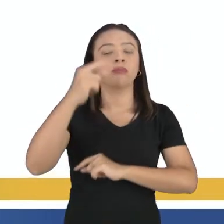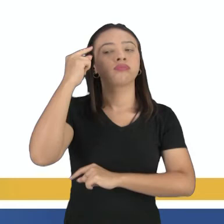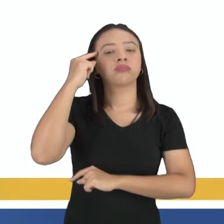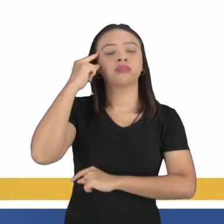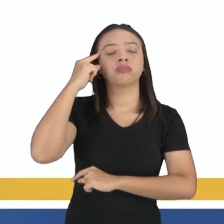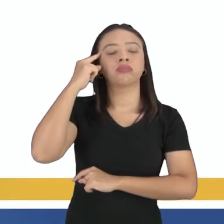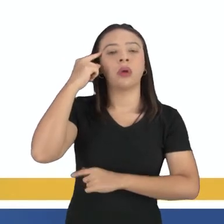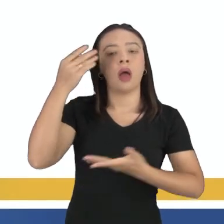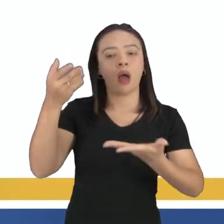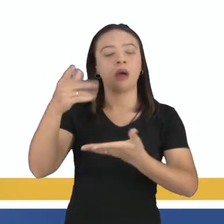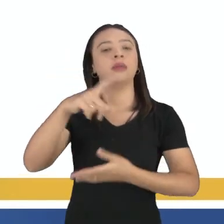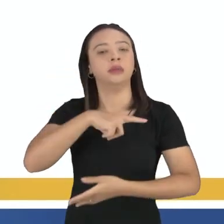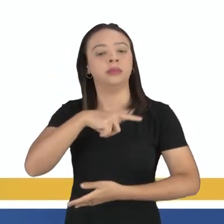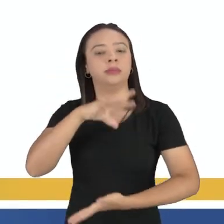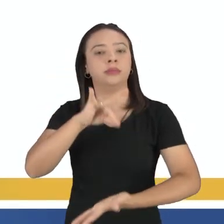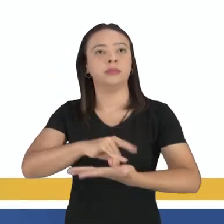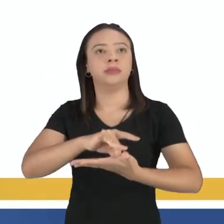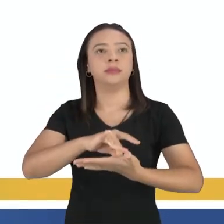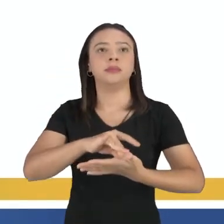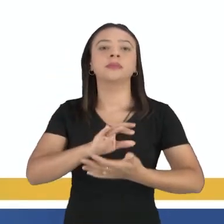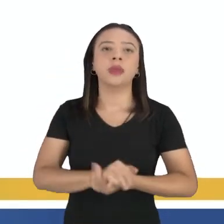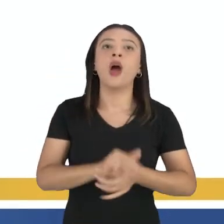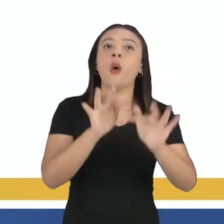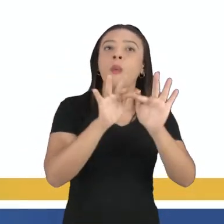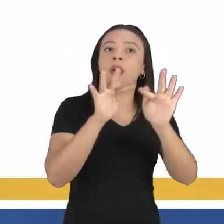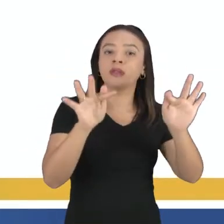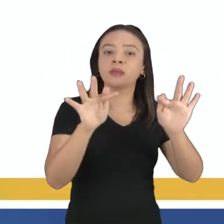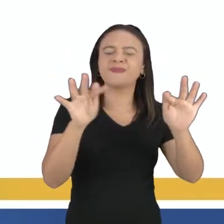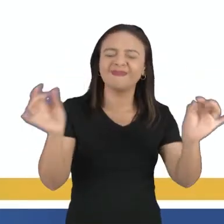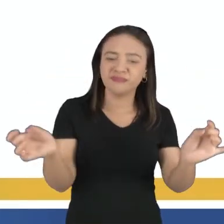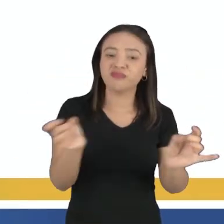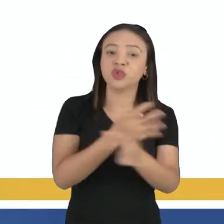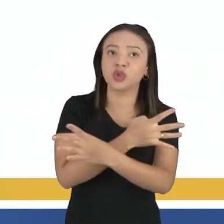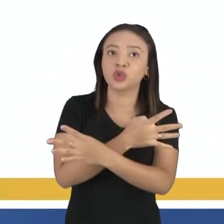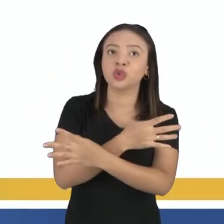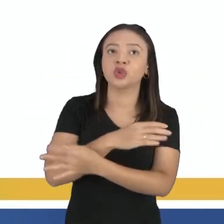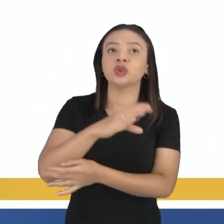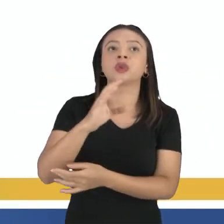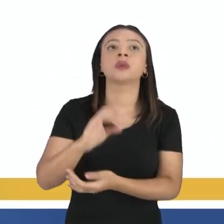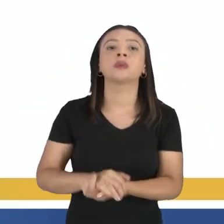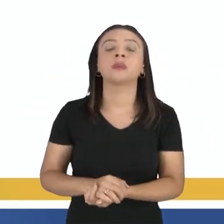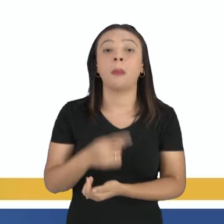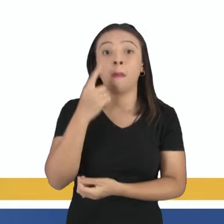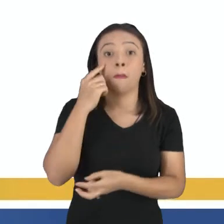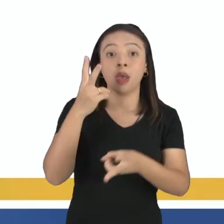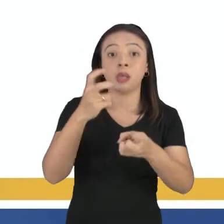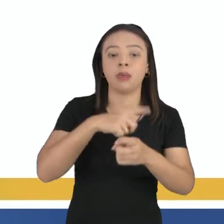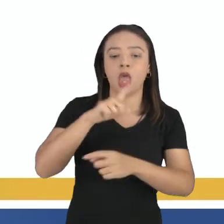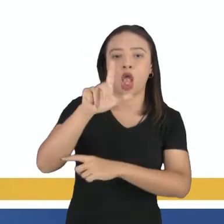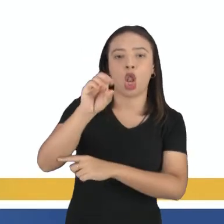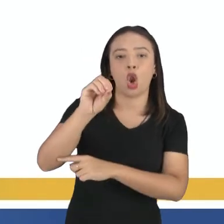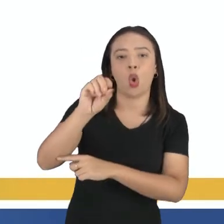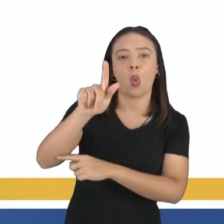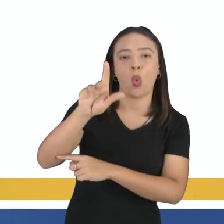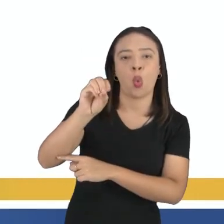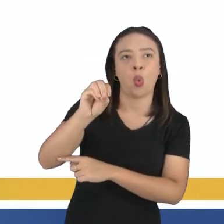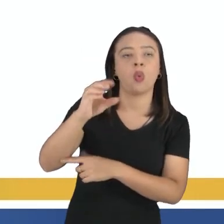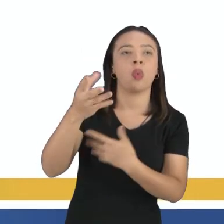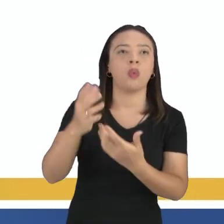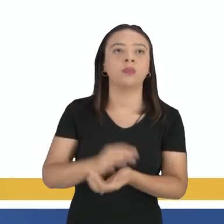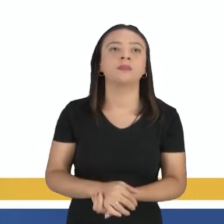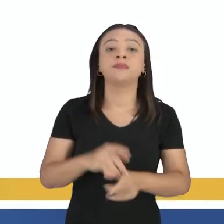aí? É uma coordenada sindética conclusiva, a presença do logo aqui, ó, né?